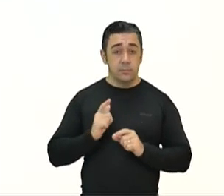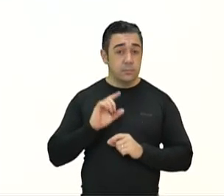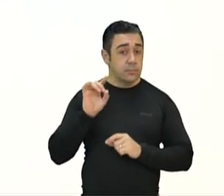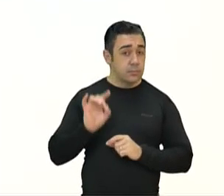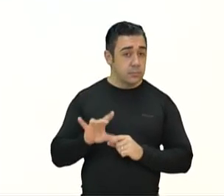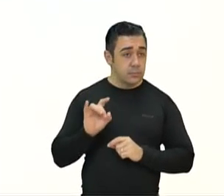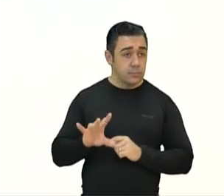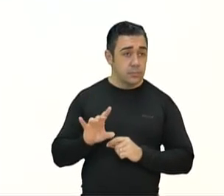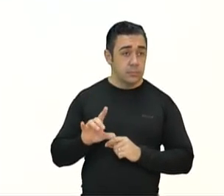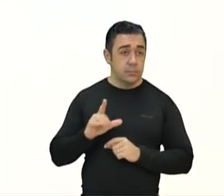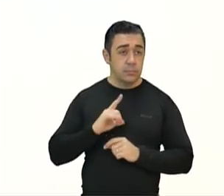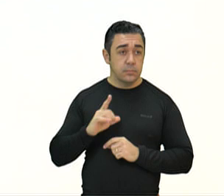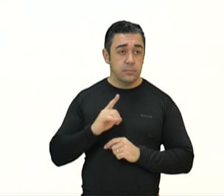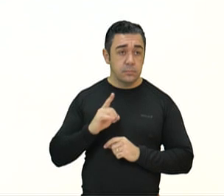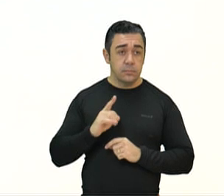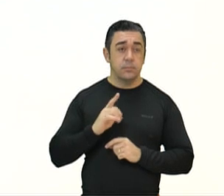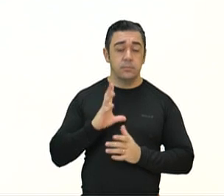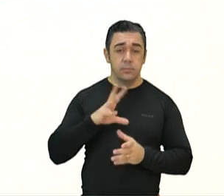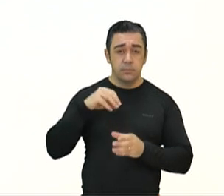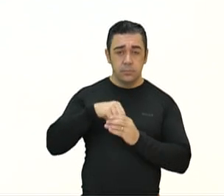contém